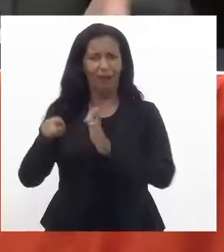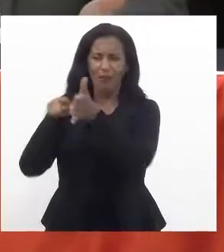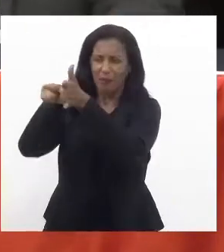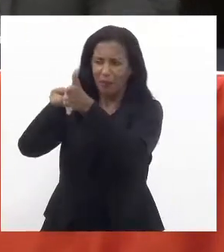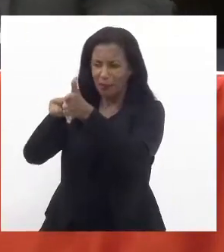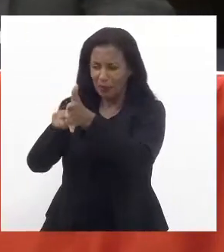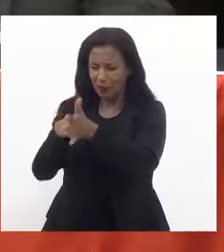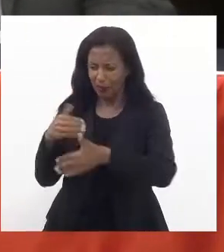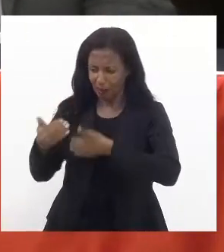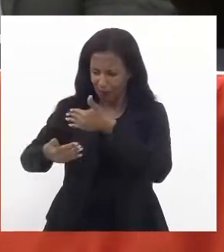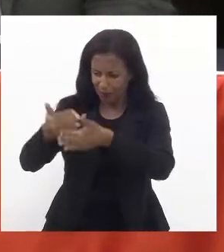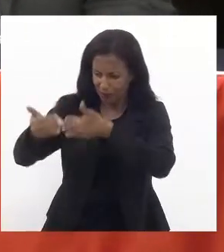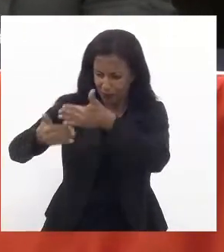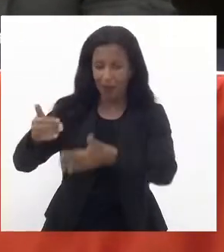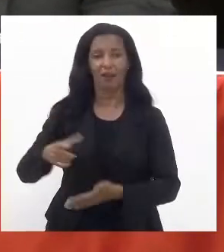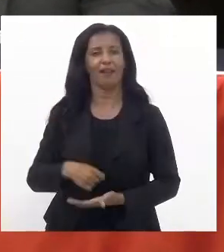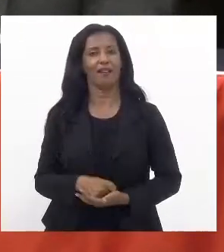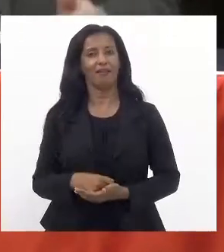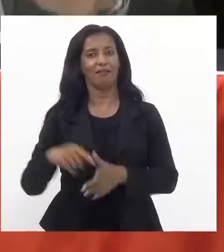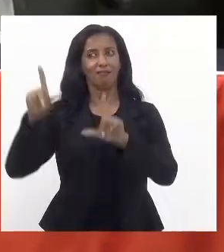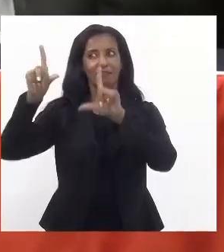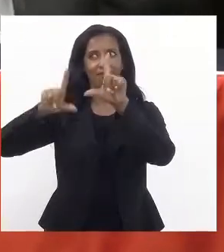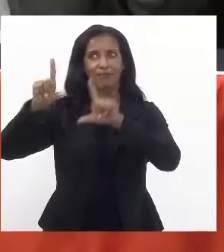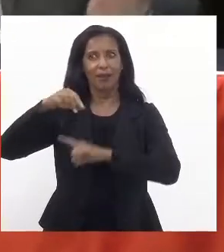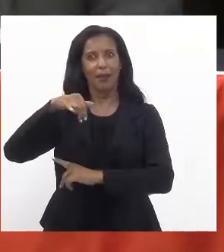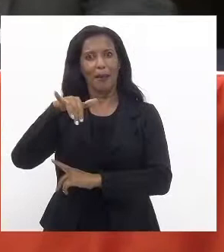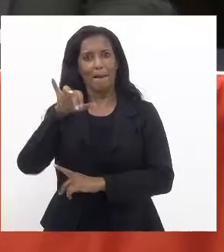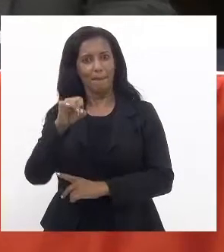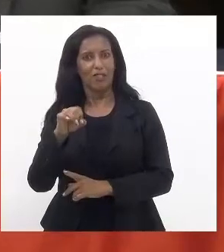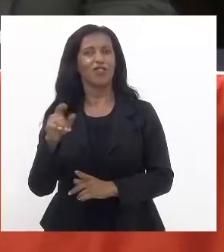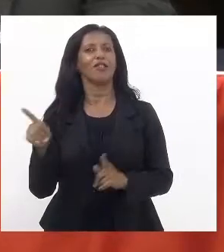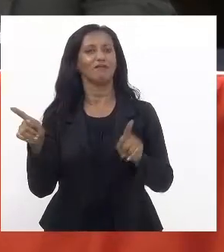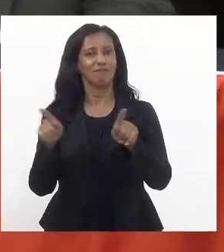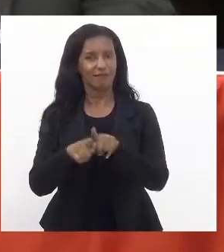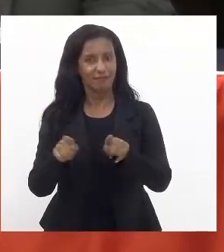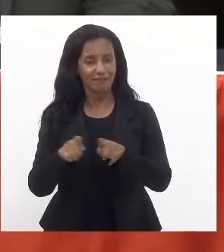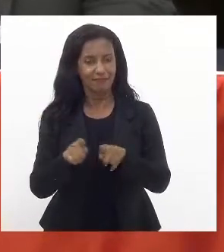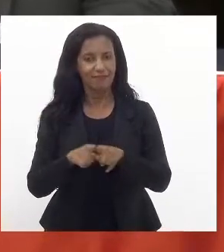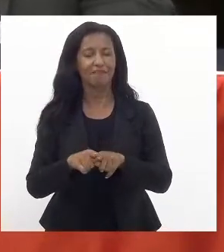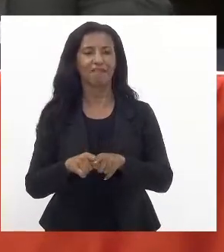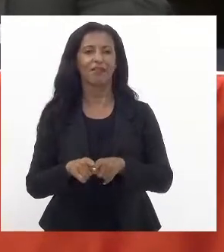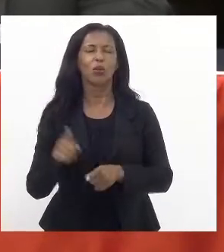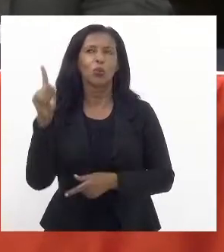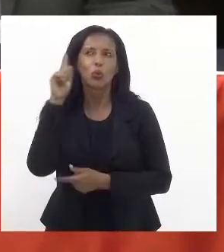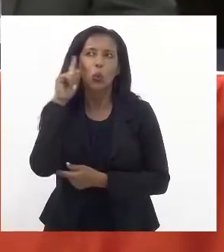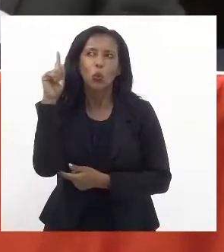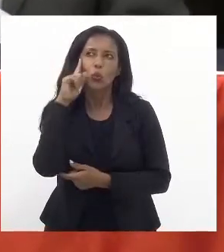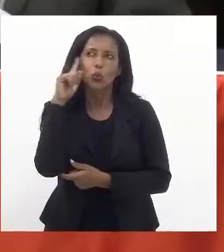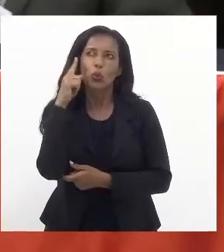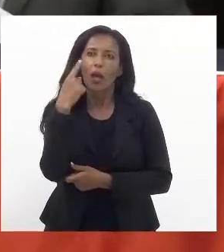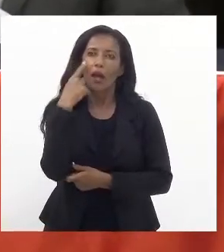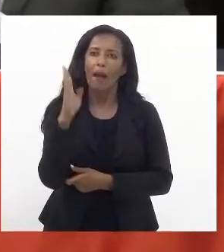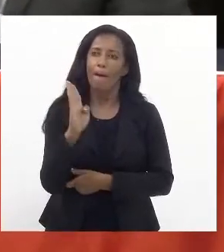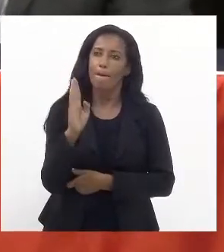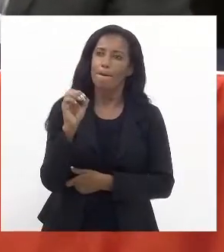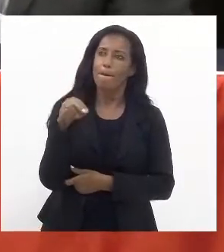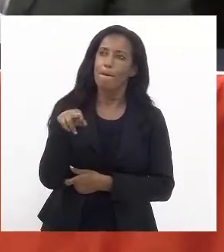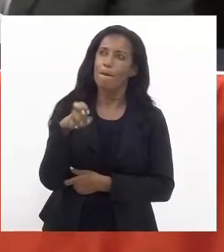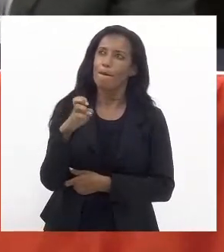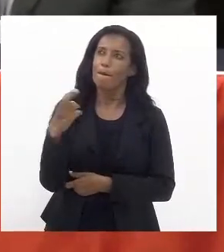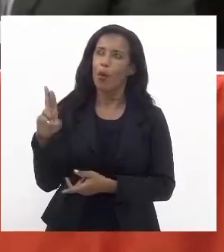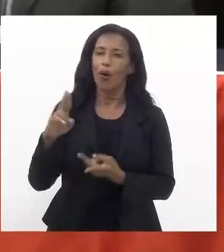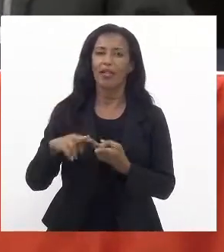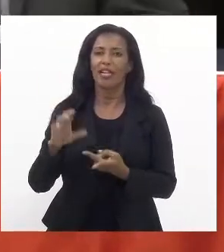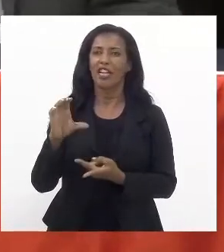vai caminhando. Na mídia, cotidianamente, a gente vê Bonner, Chakra